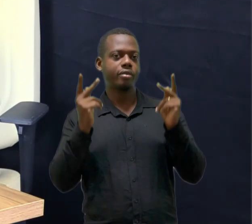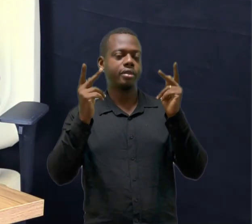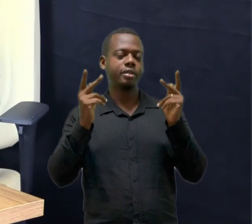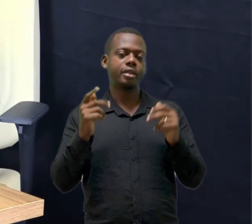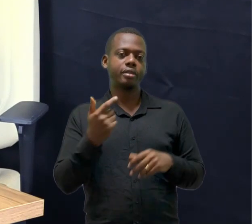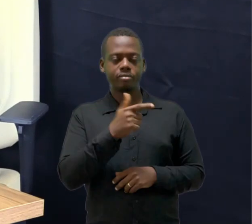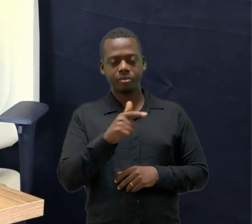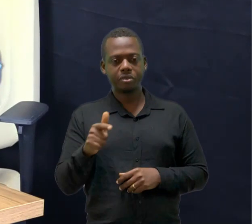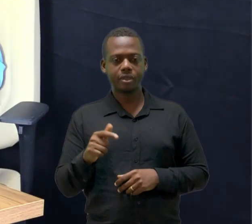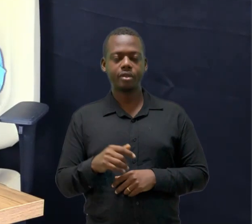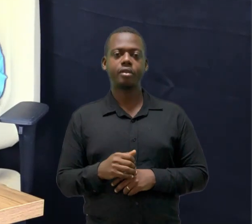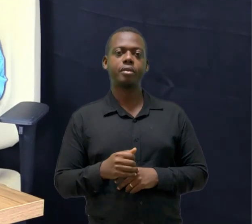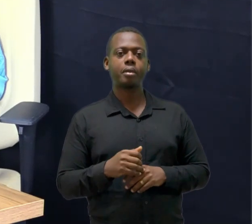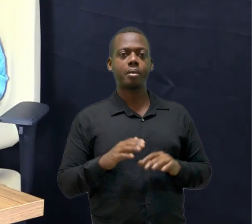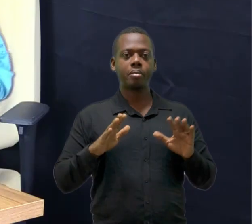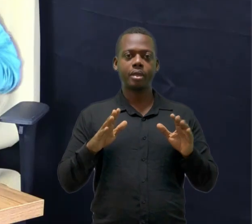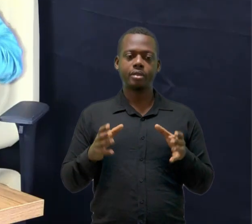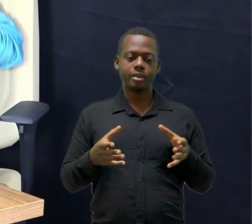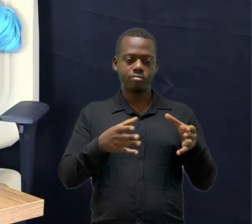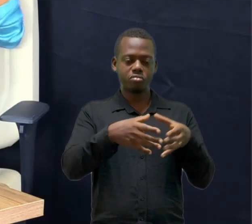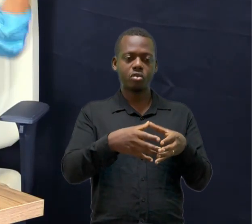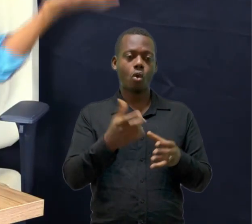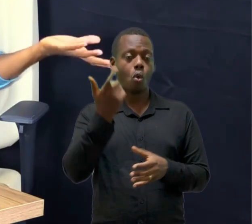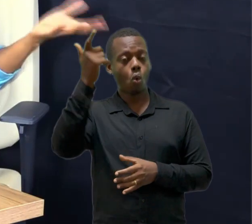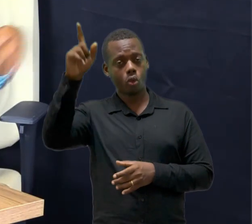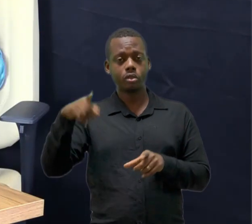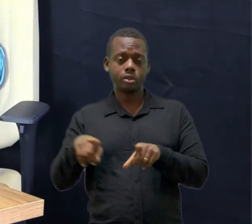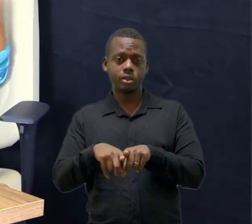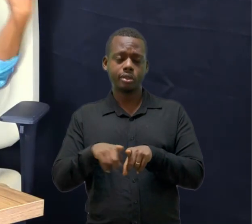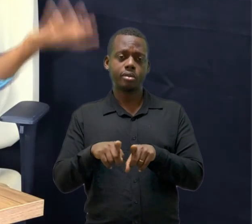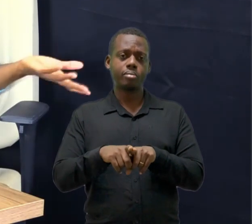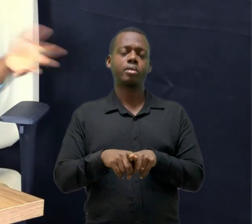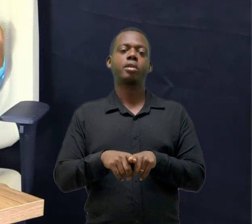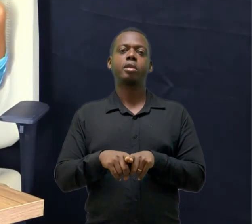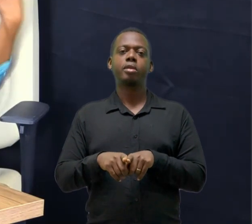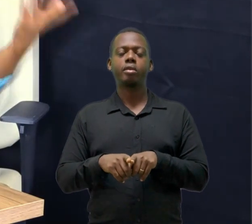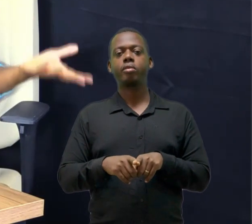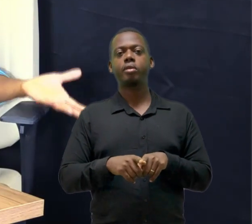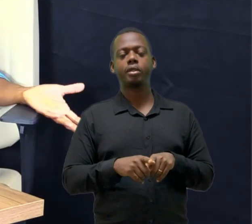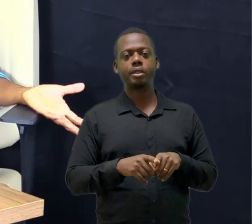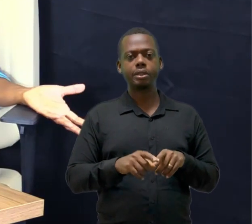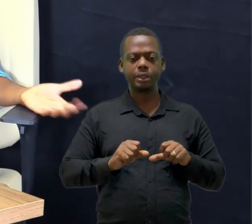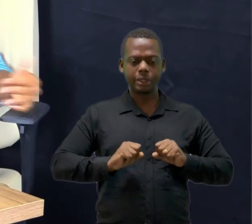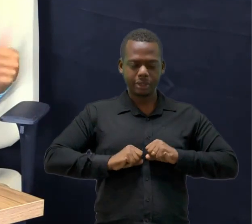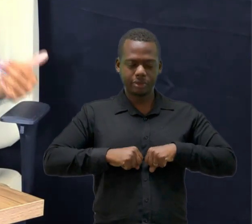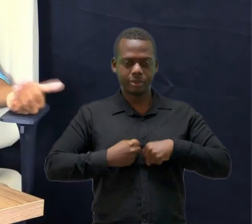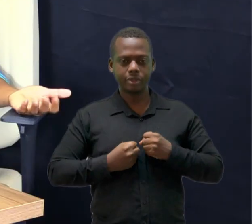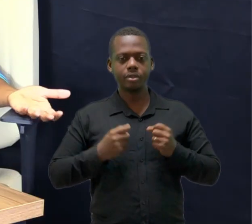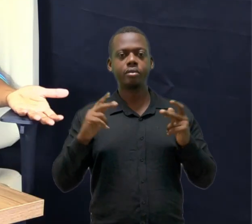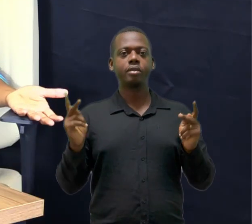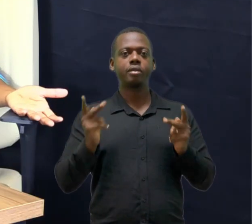valorizada, infelizmente, mas não é somente a nossa classe, nós sabemos que existe todo um contexto de muitas outras profissões que estão lutando para se valorizar.